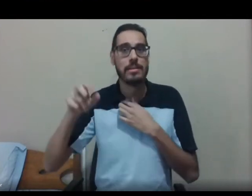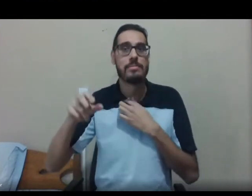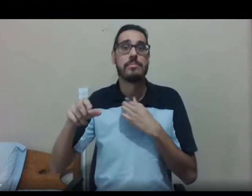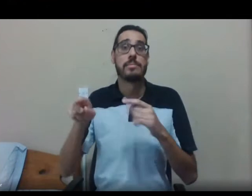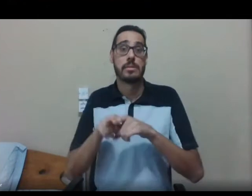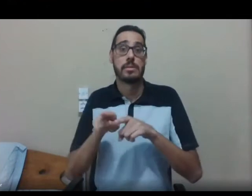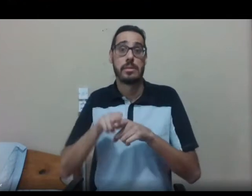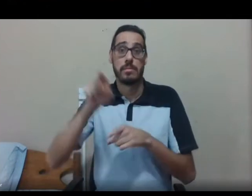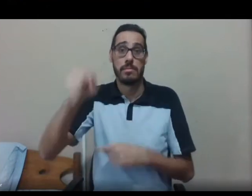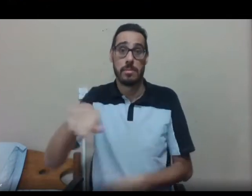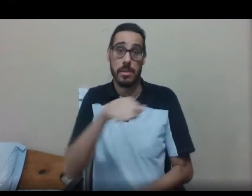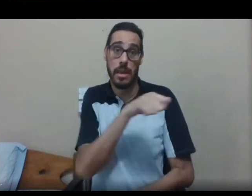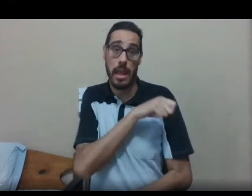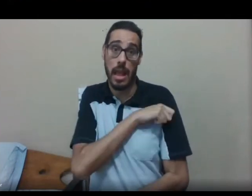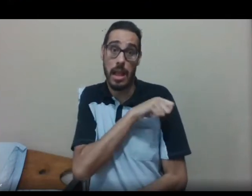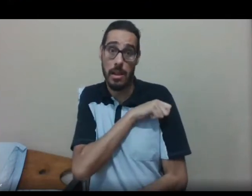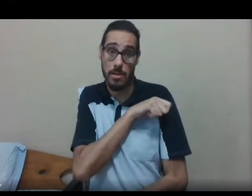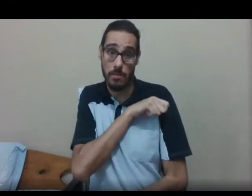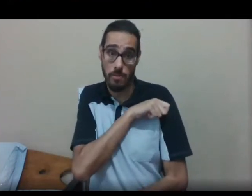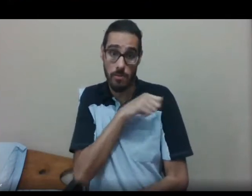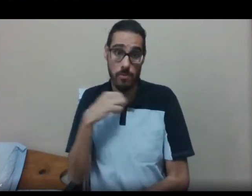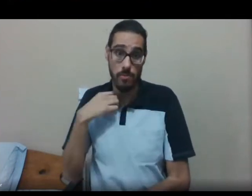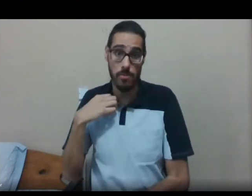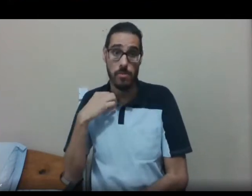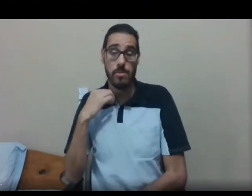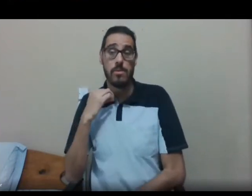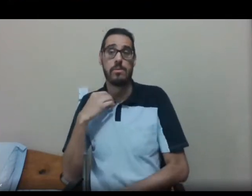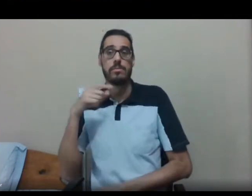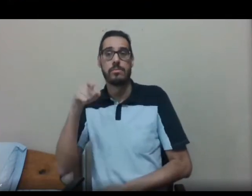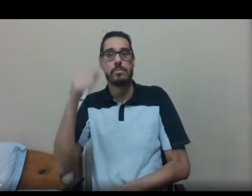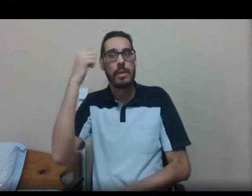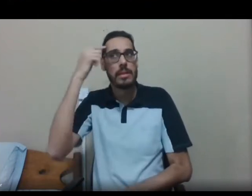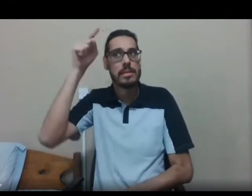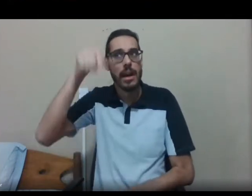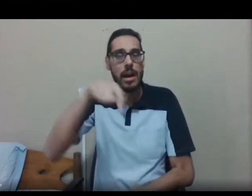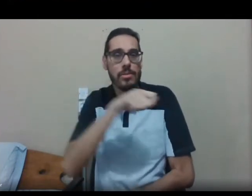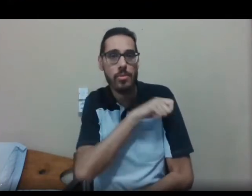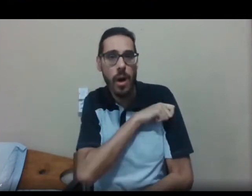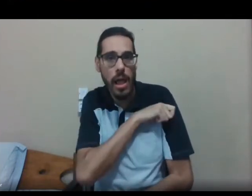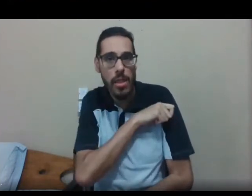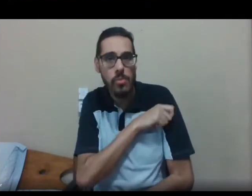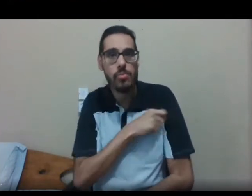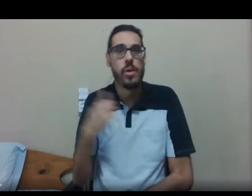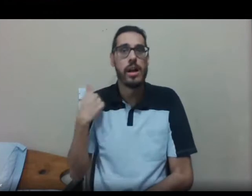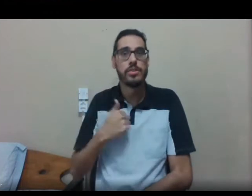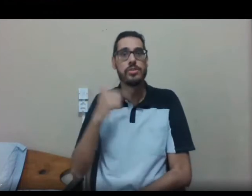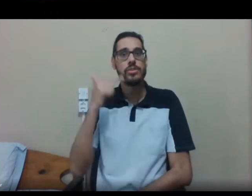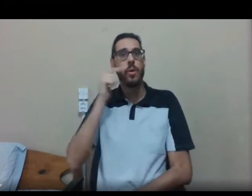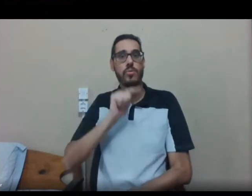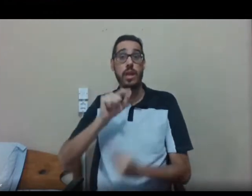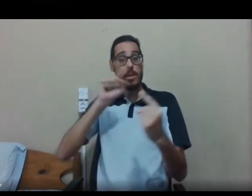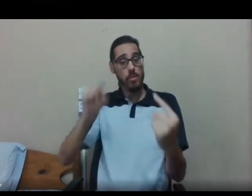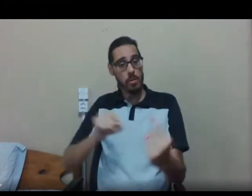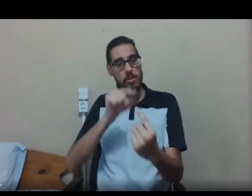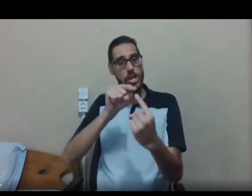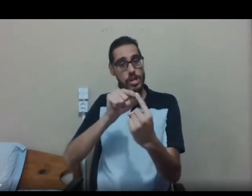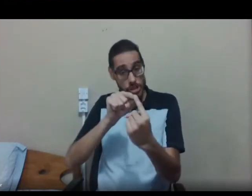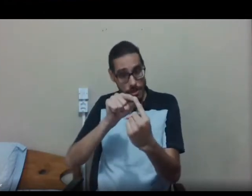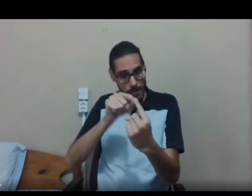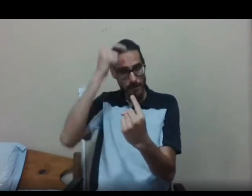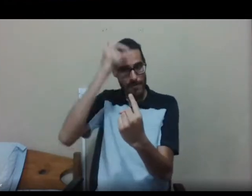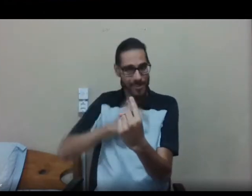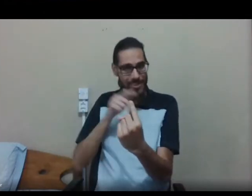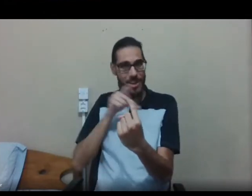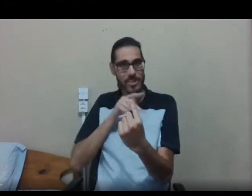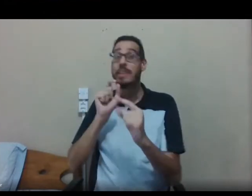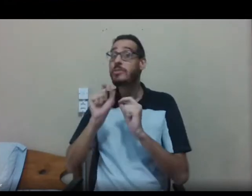do computador, né, que é a nossa ferramenta, tem aí sujeitos, aprendizes, que também têm as suas demandas, as